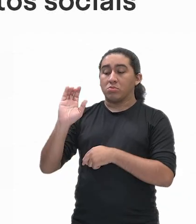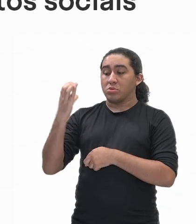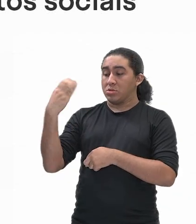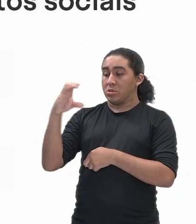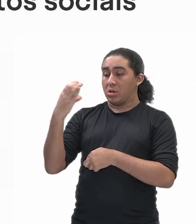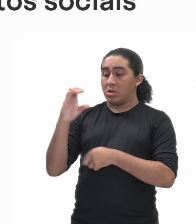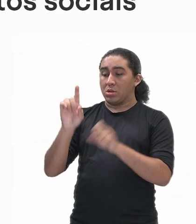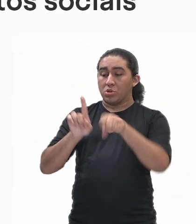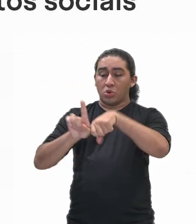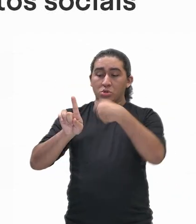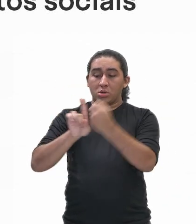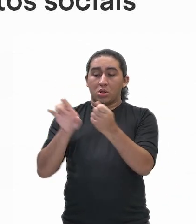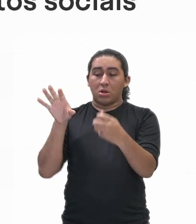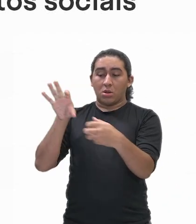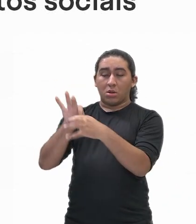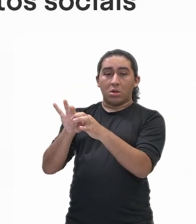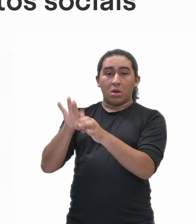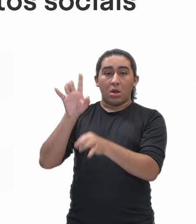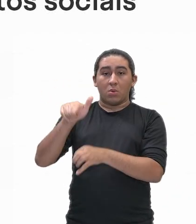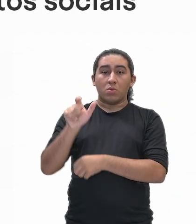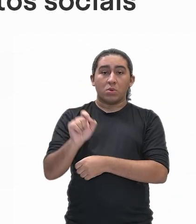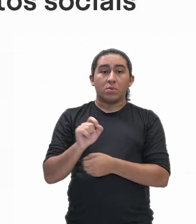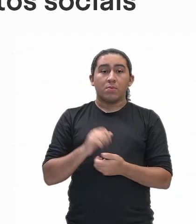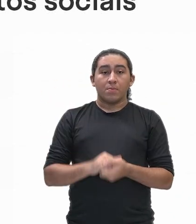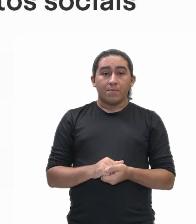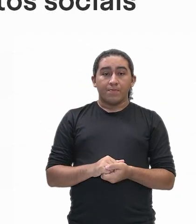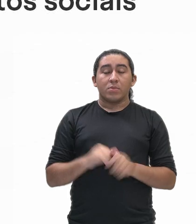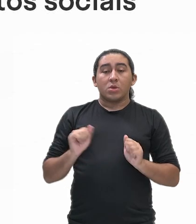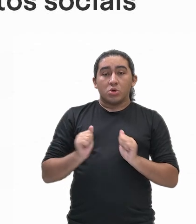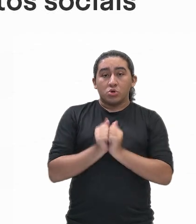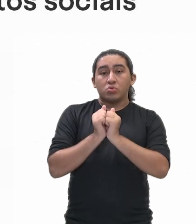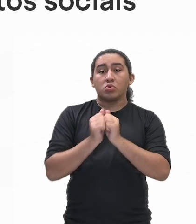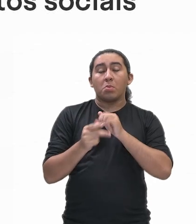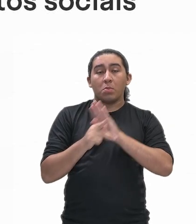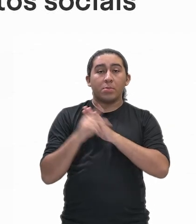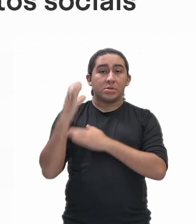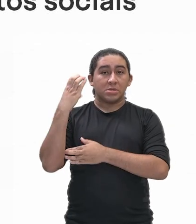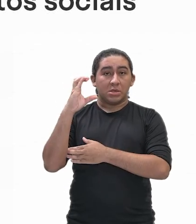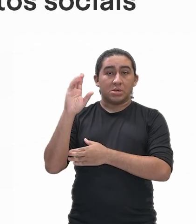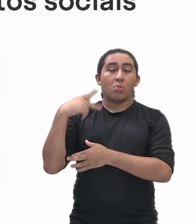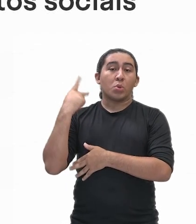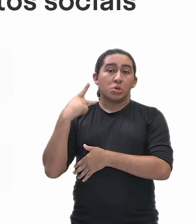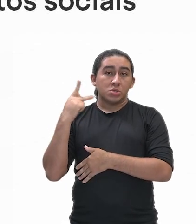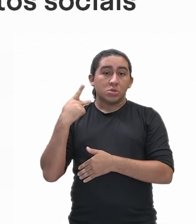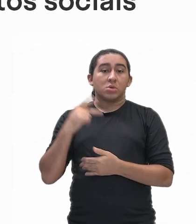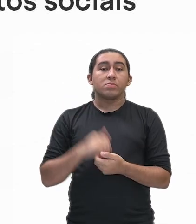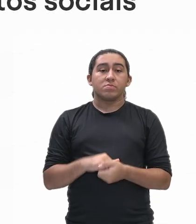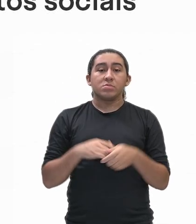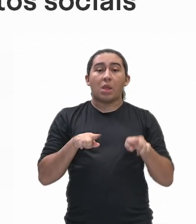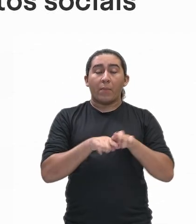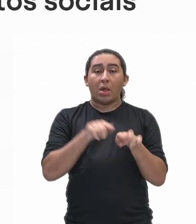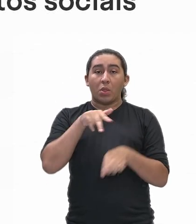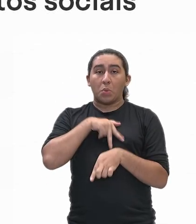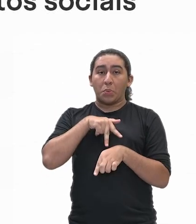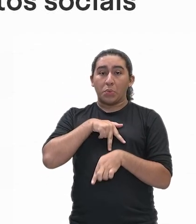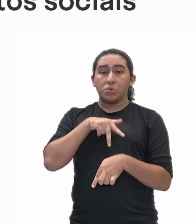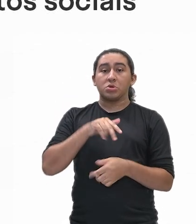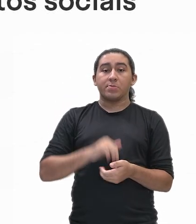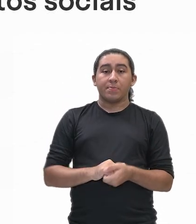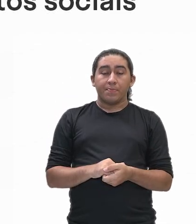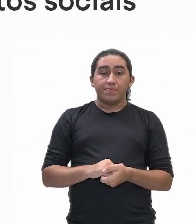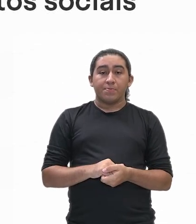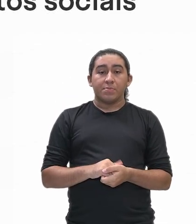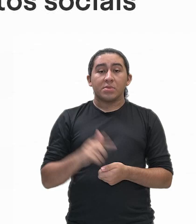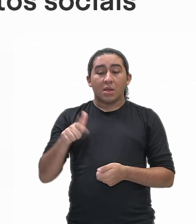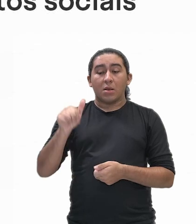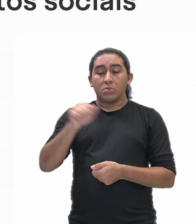sociais, a sociologia, juntamente com a ciência política e a antropologia,